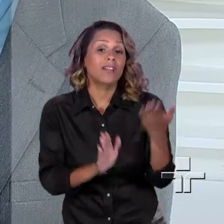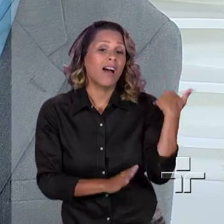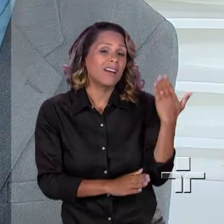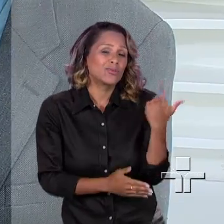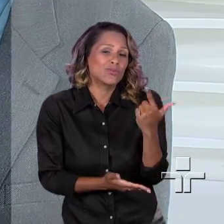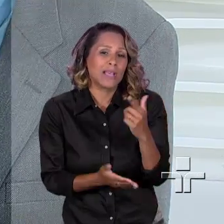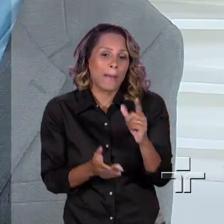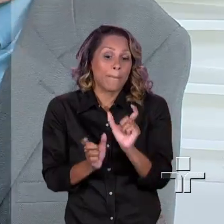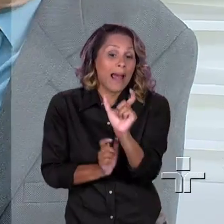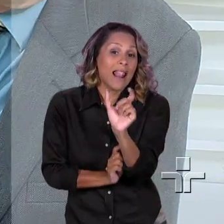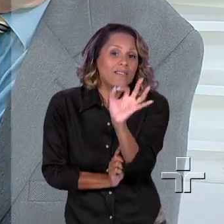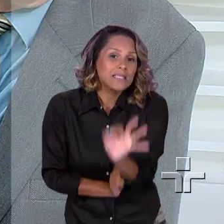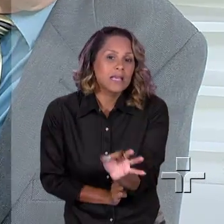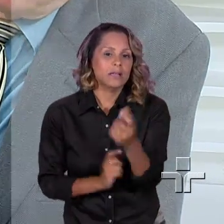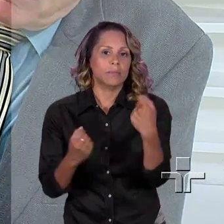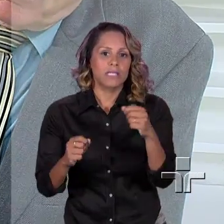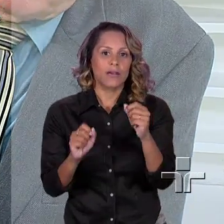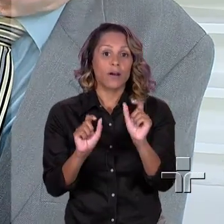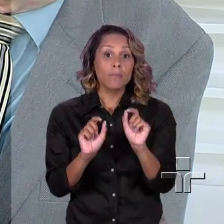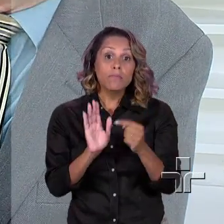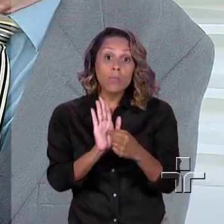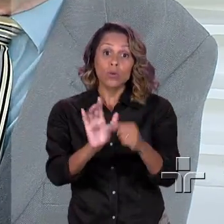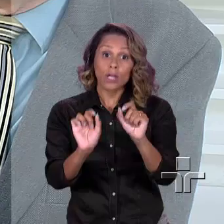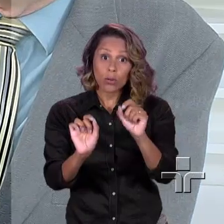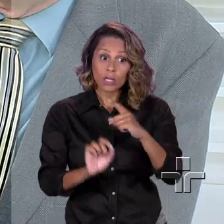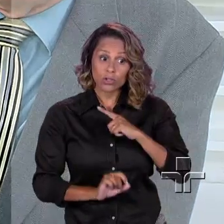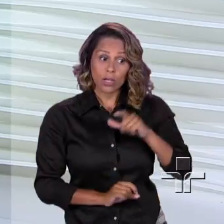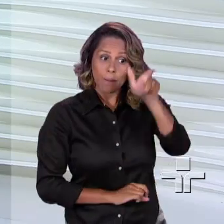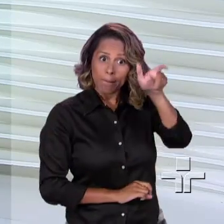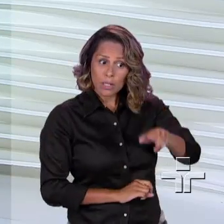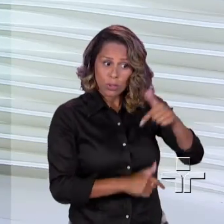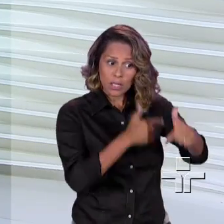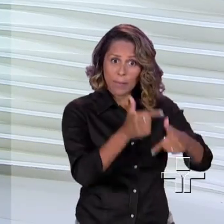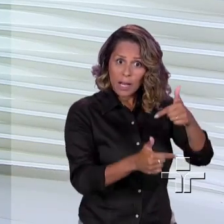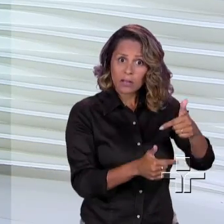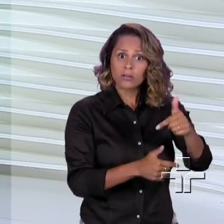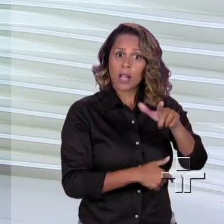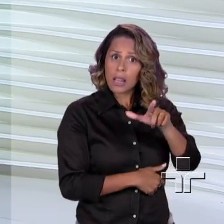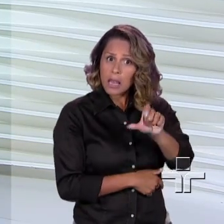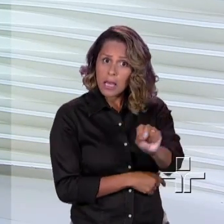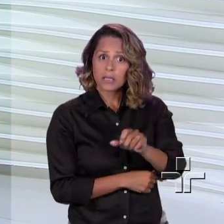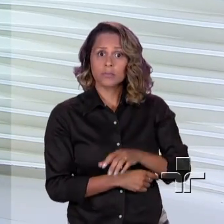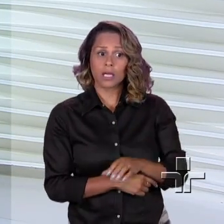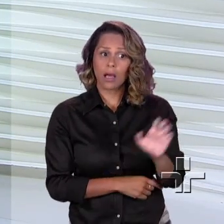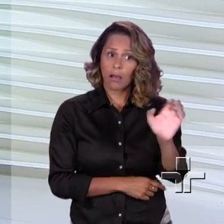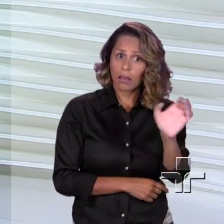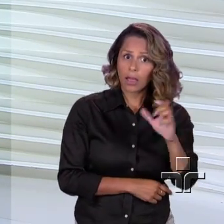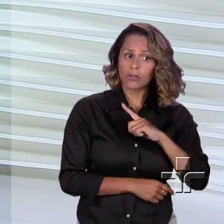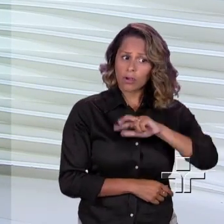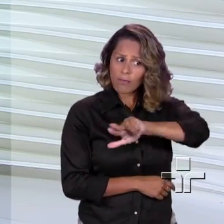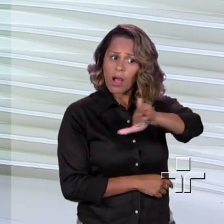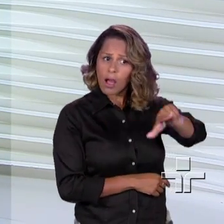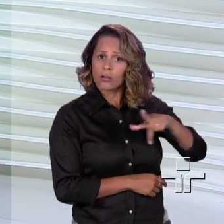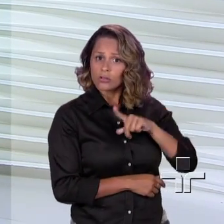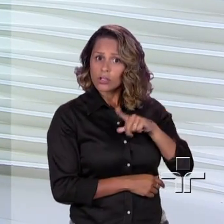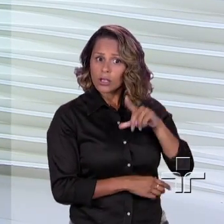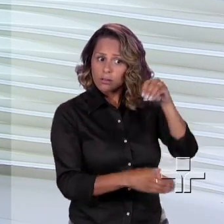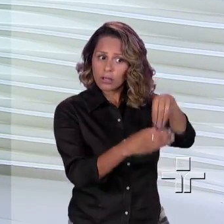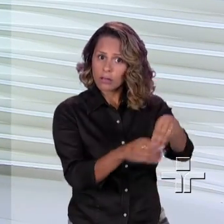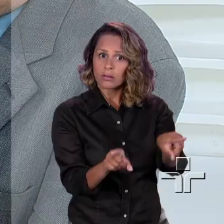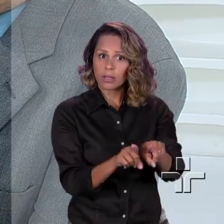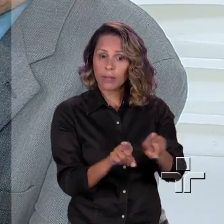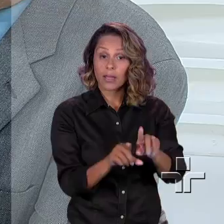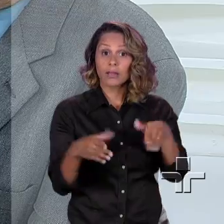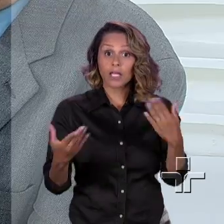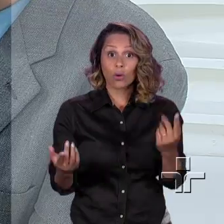trabalhadoras lésbicas e homens homossexuais, trabalhadores também. Então nós tentamos levar um debate ao movimento